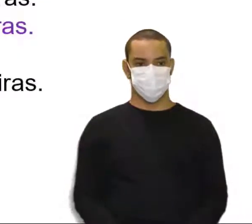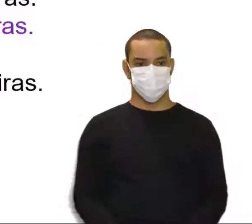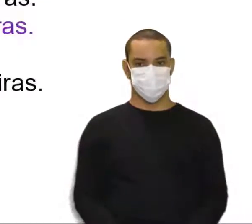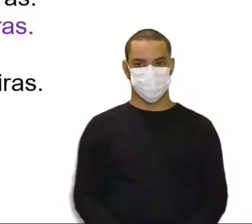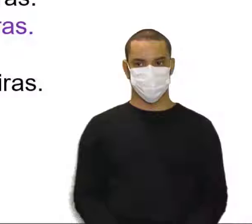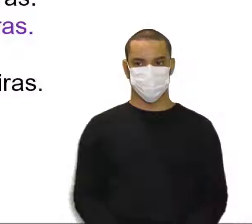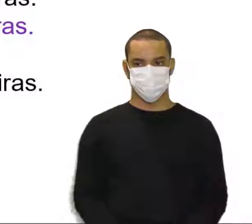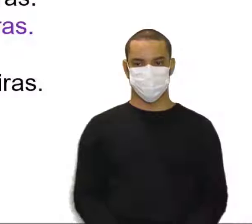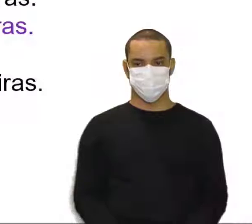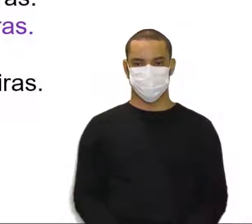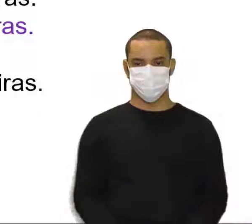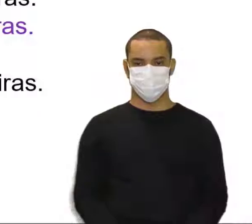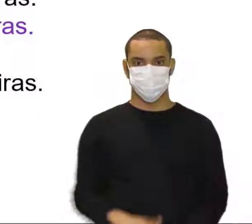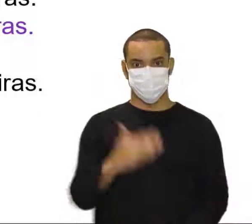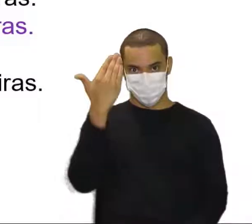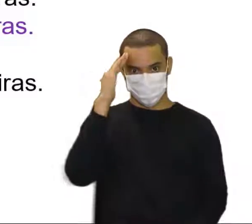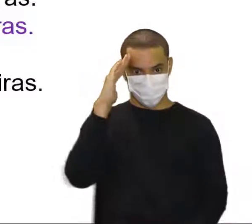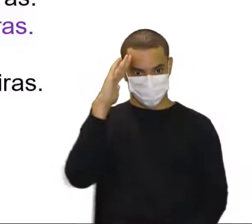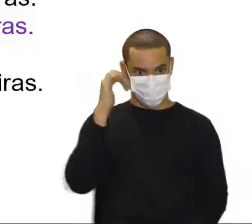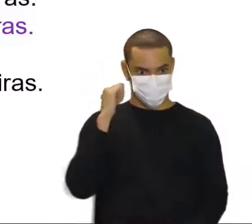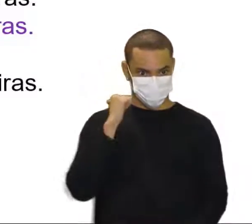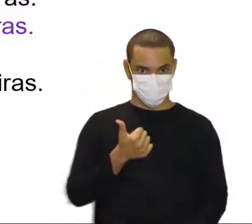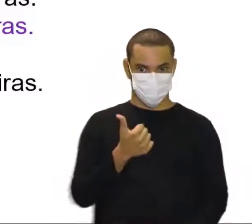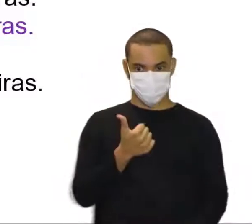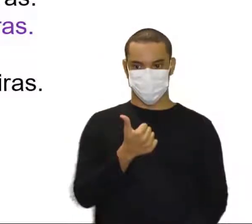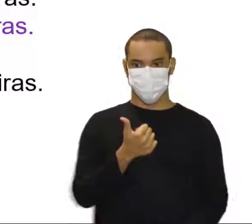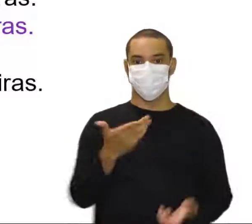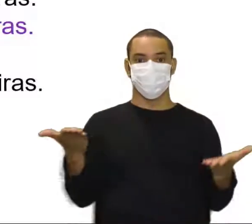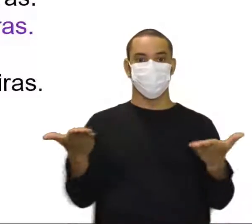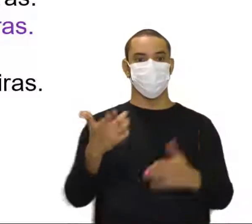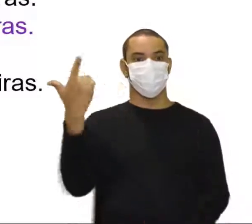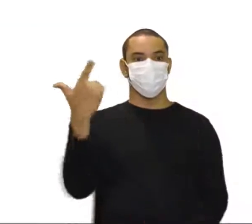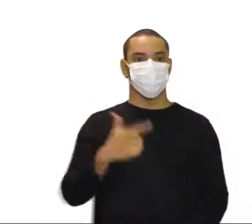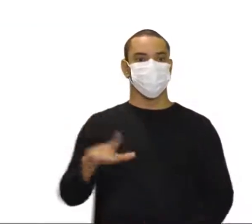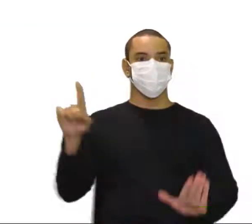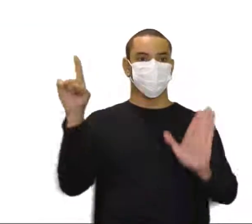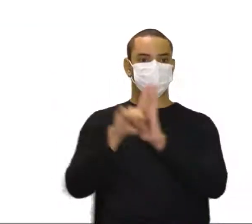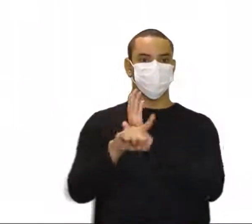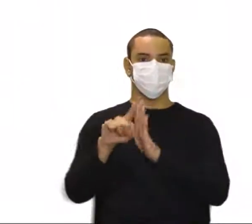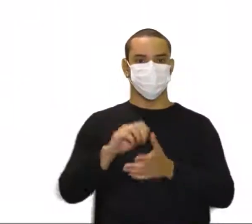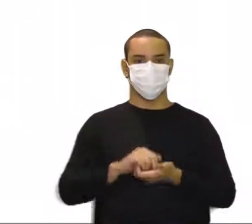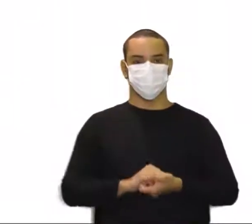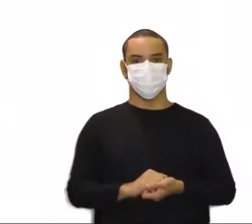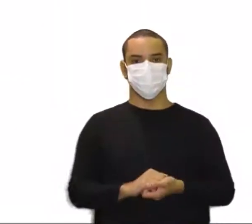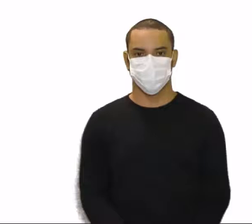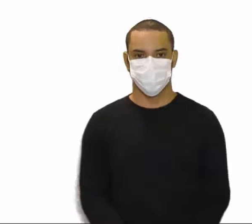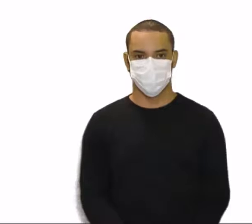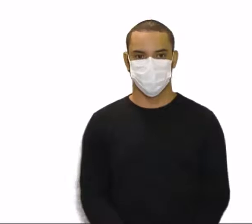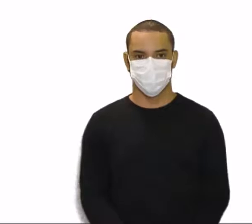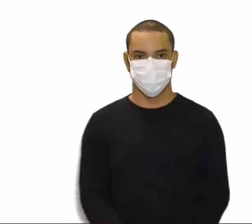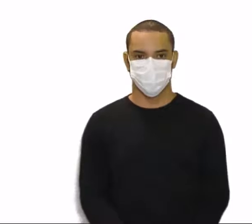ok? Entendido? Fechou? Vamos para mais questões, pessoal. Olha aqui.